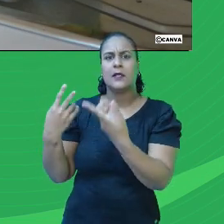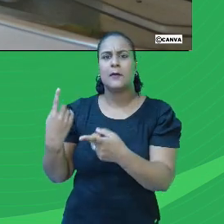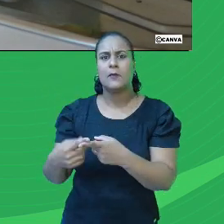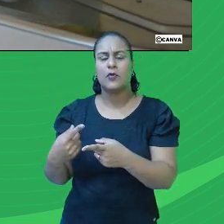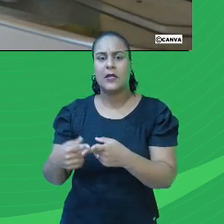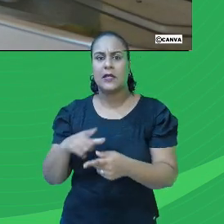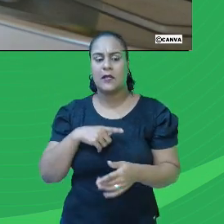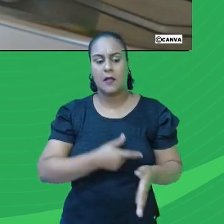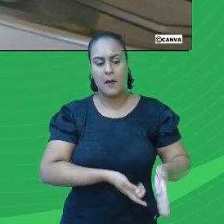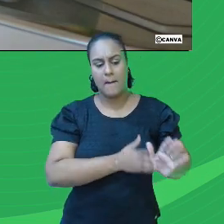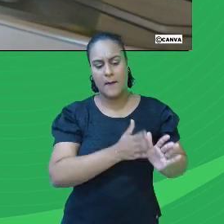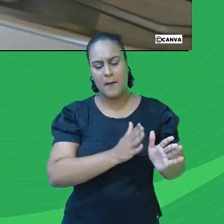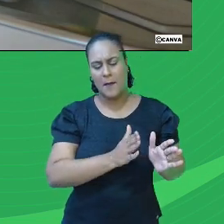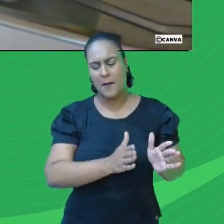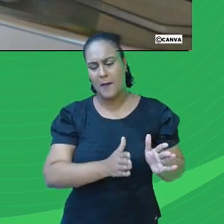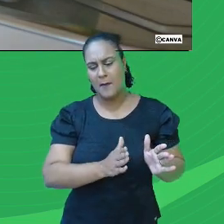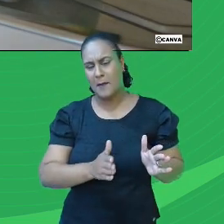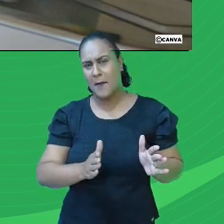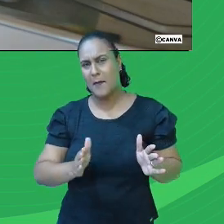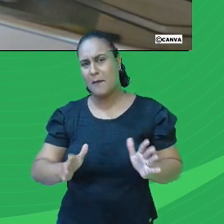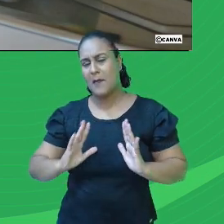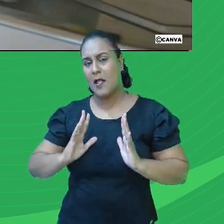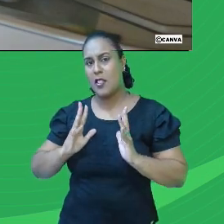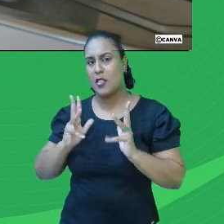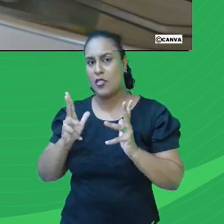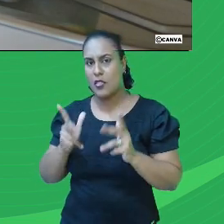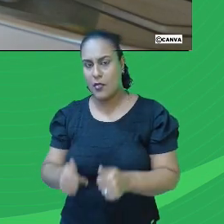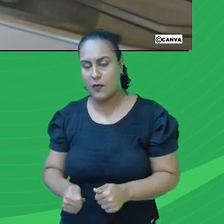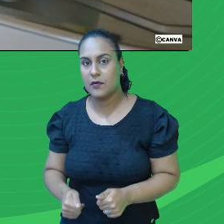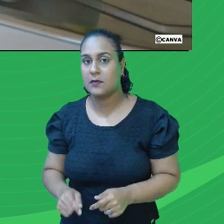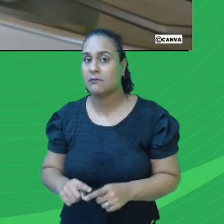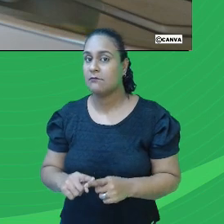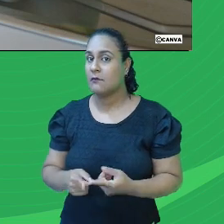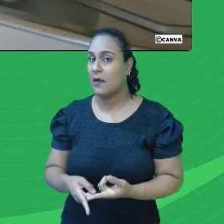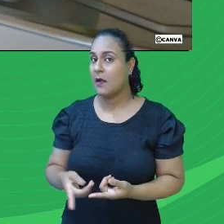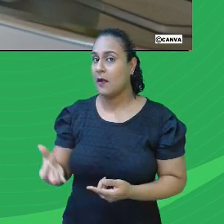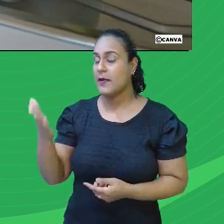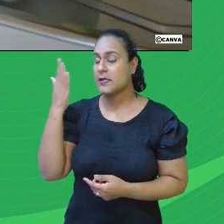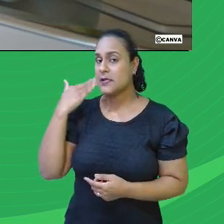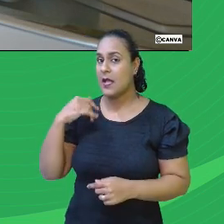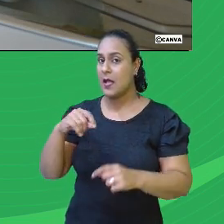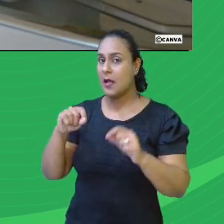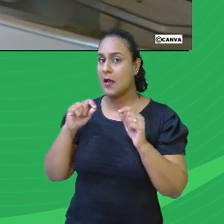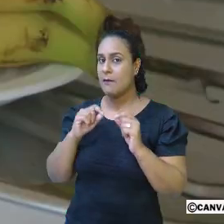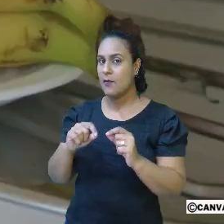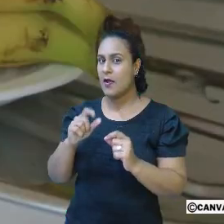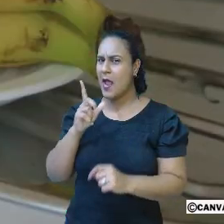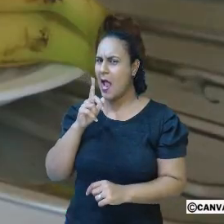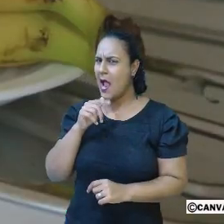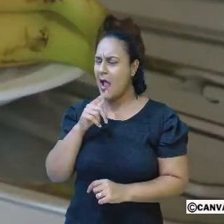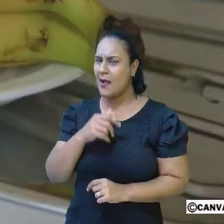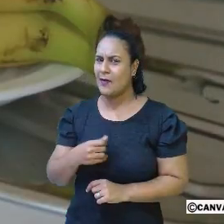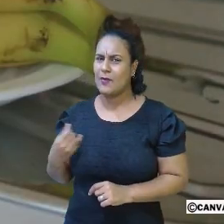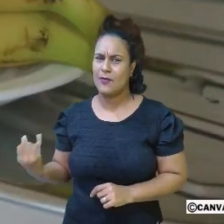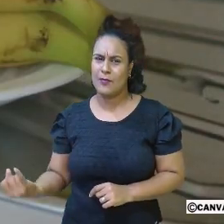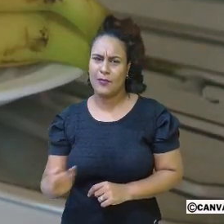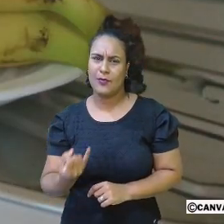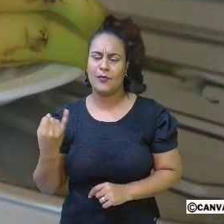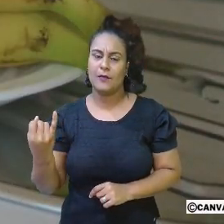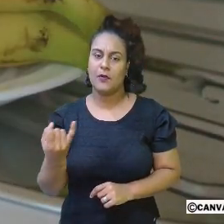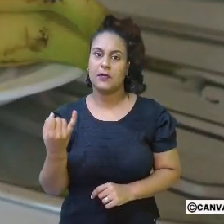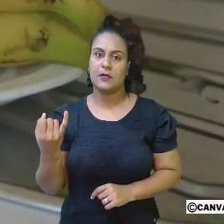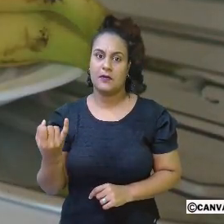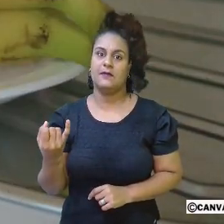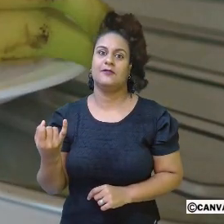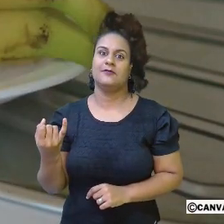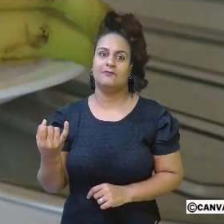por todo um processo de tratamento, mas a gente sabe que a água é algo precioso para a vida humana.